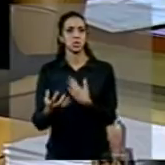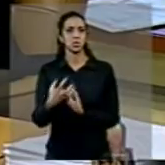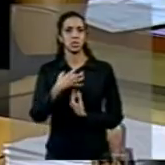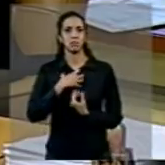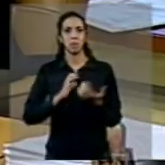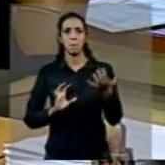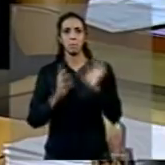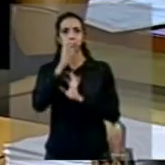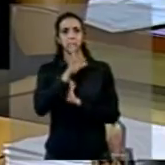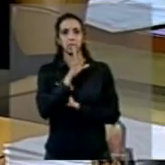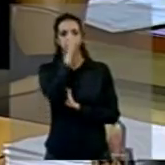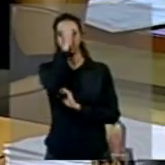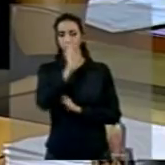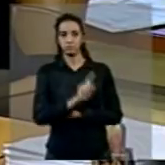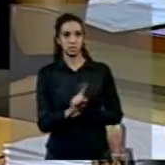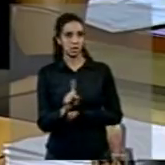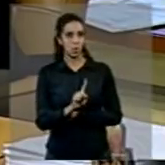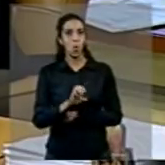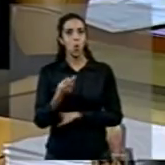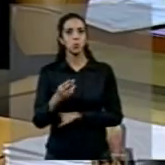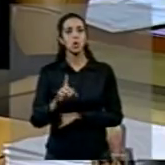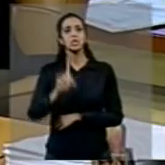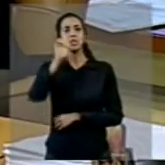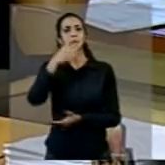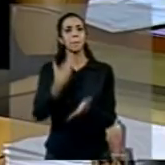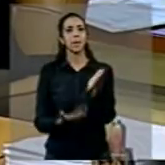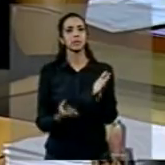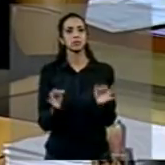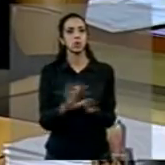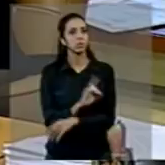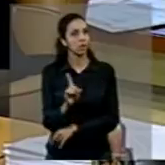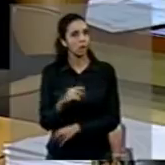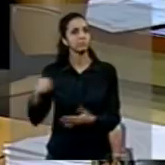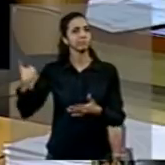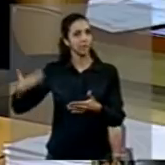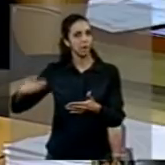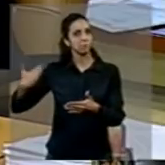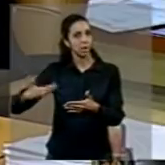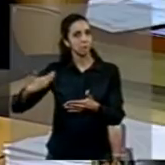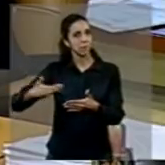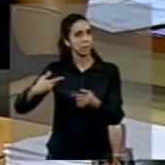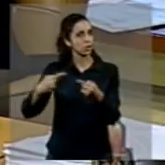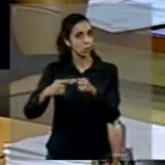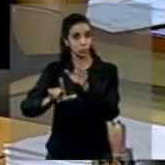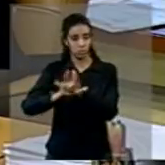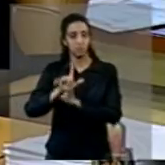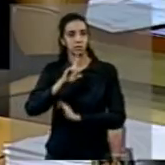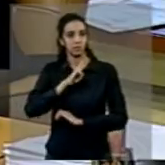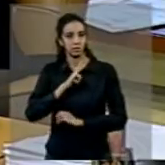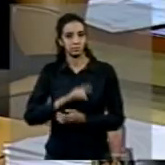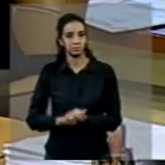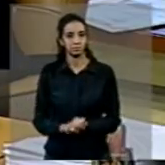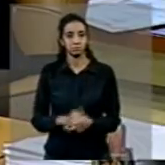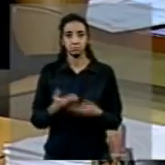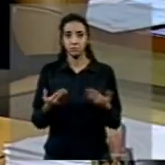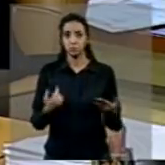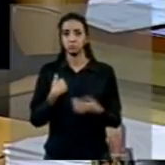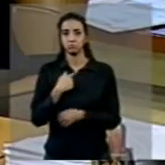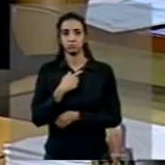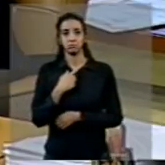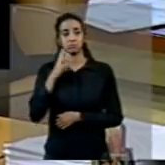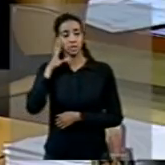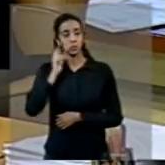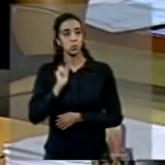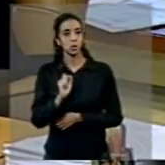nem perda de um direito sem o devido processo legal. Portanto, não se me afigura abusivo,